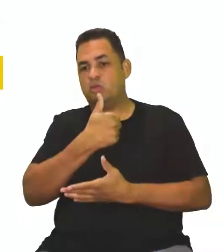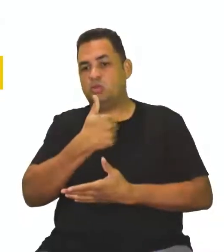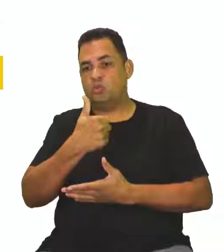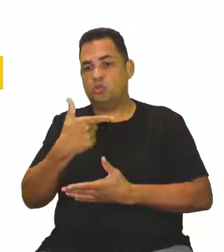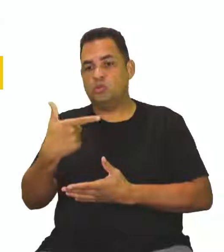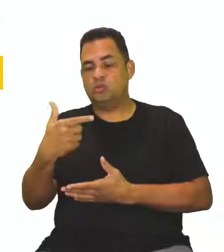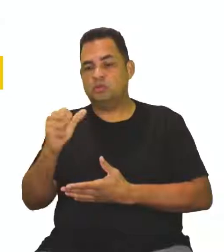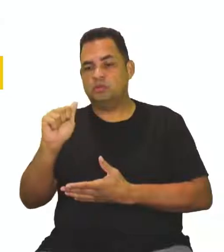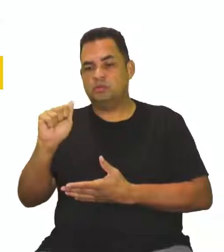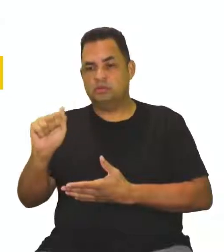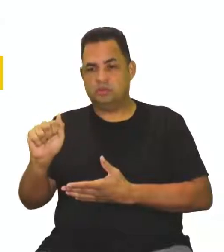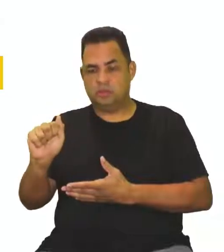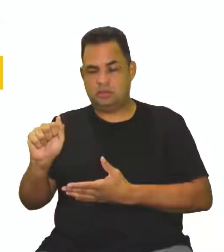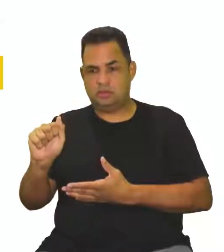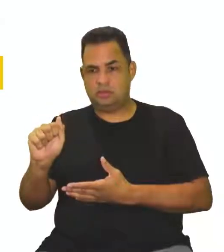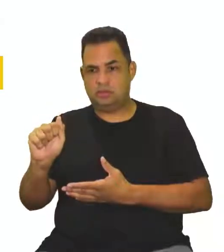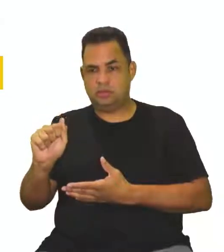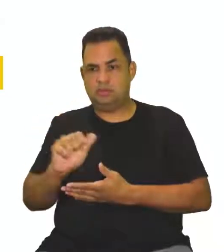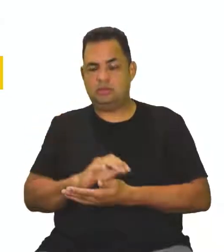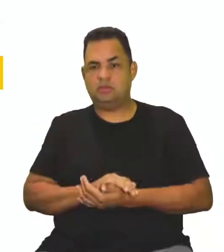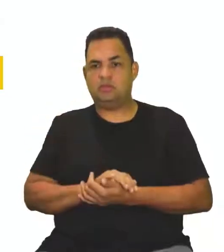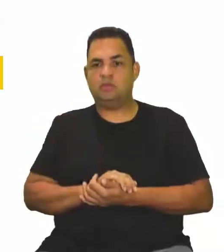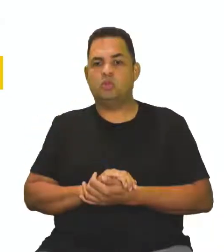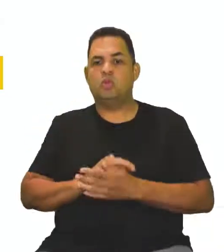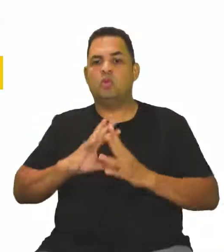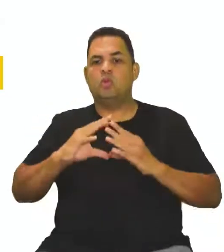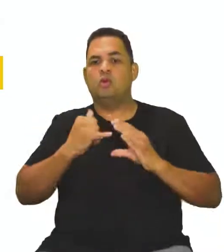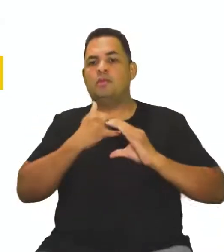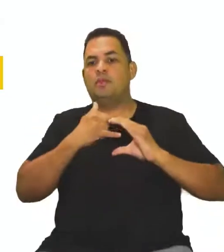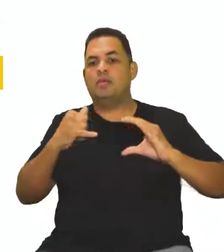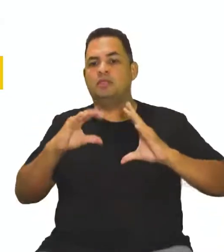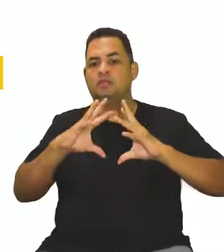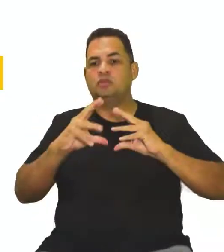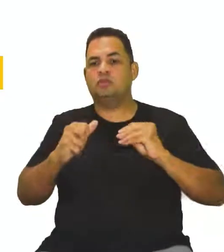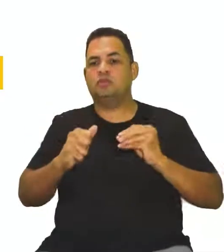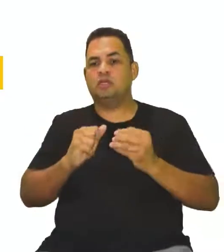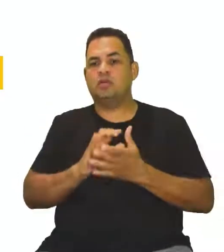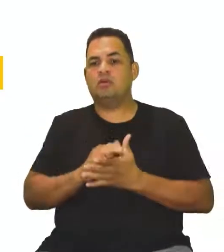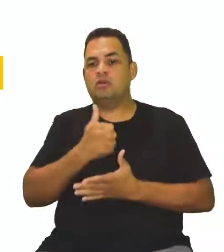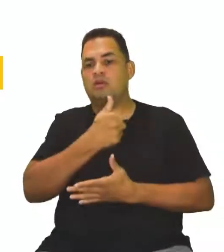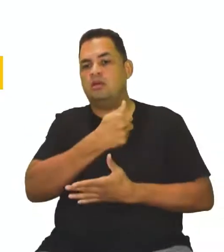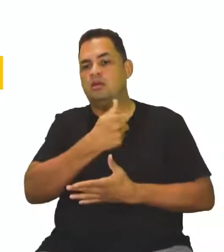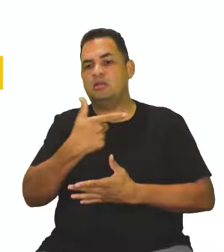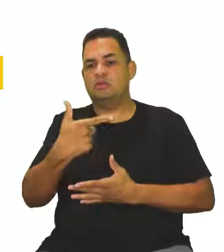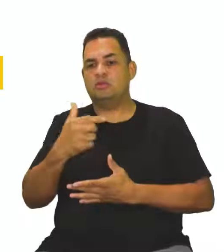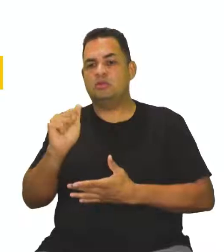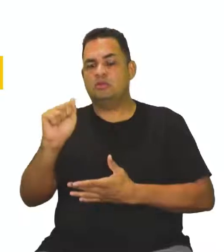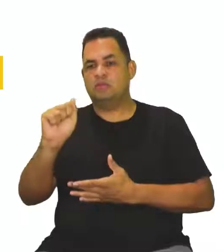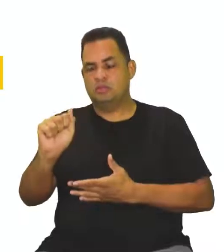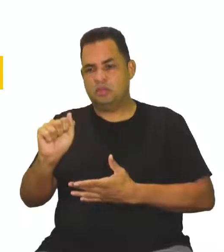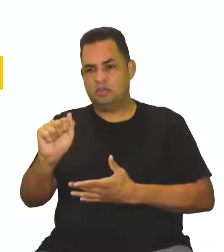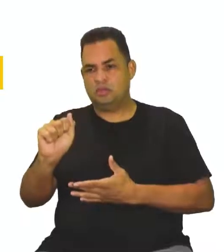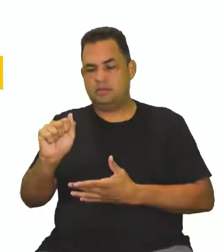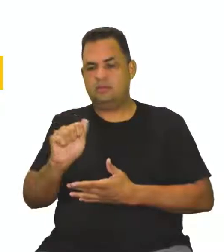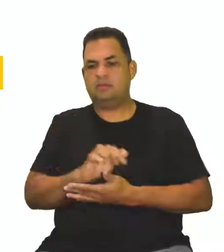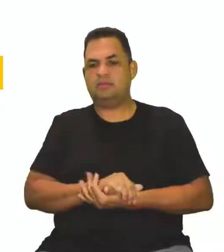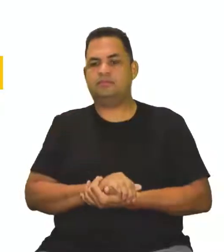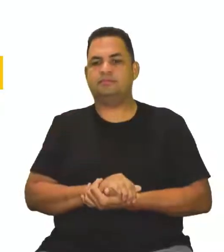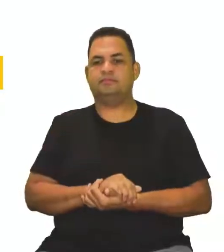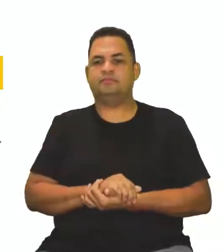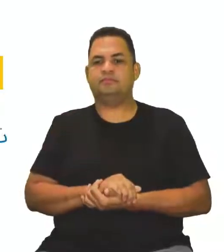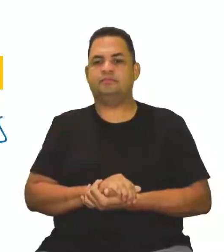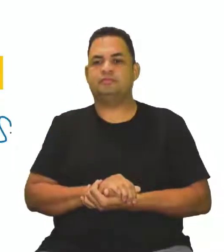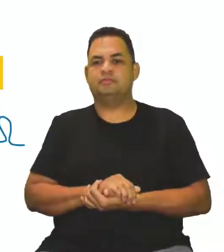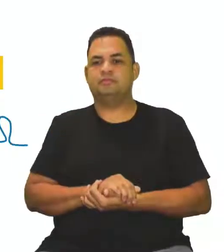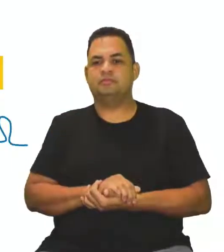amperes. Então, a nossa corrente total do circuito é 12 amperes. A nossa resistência equivalente é